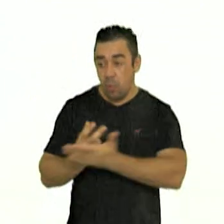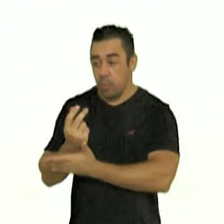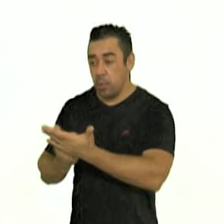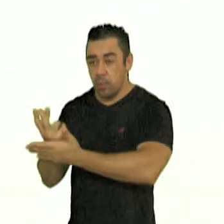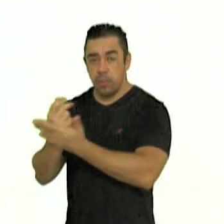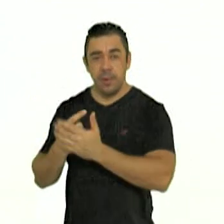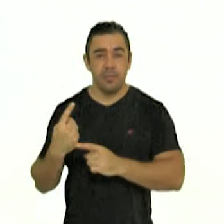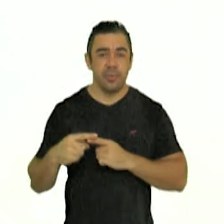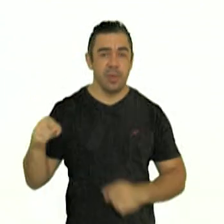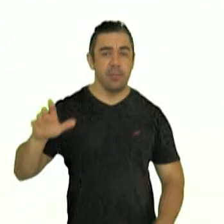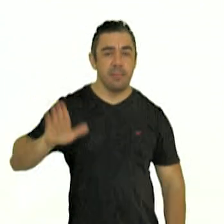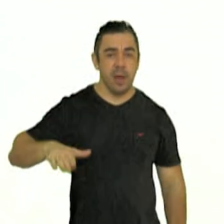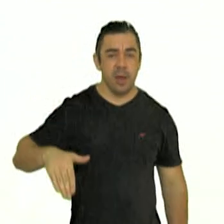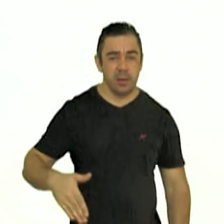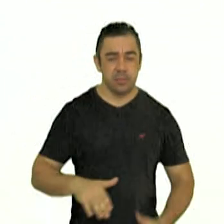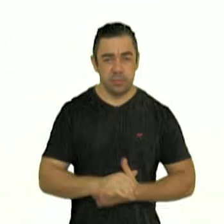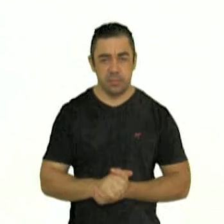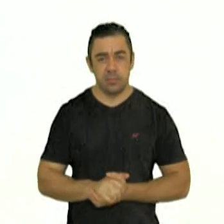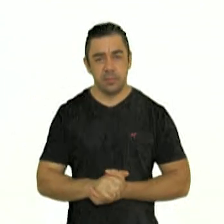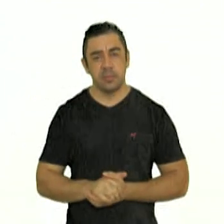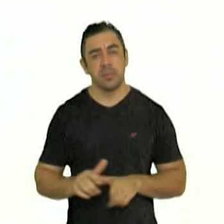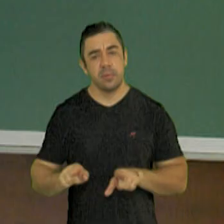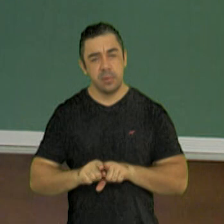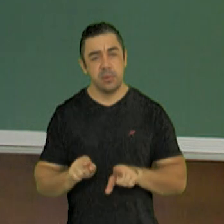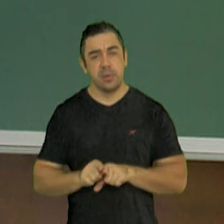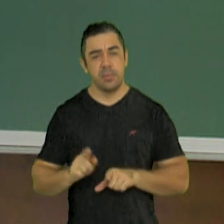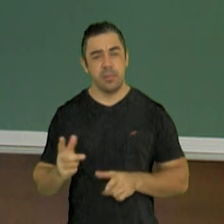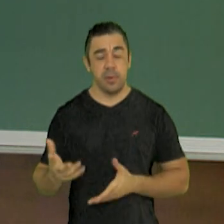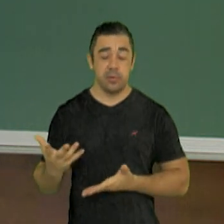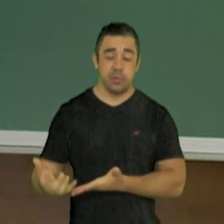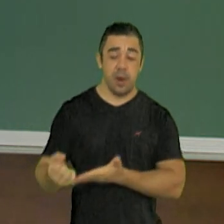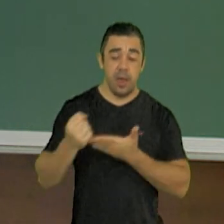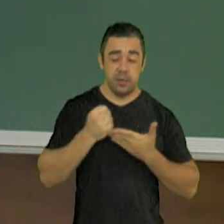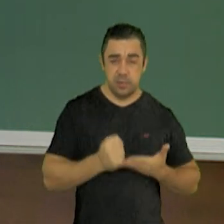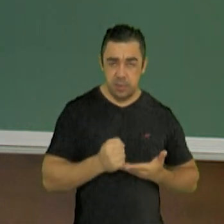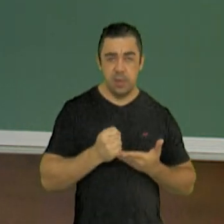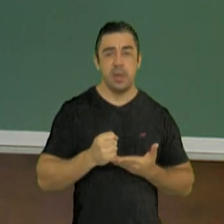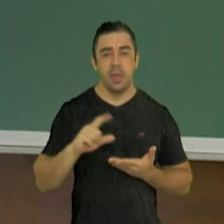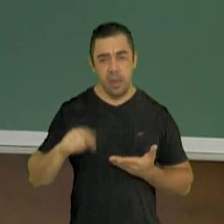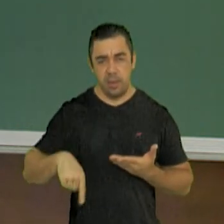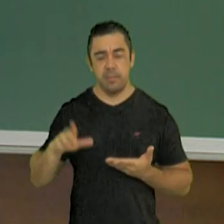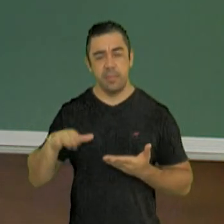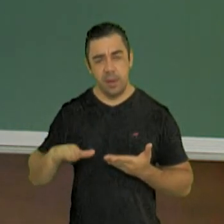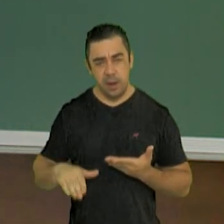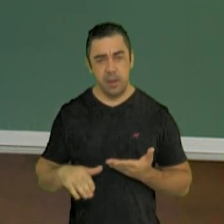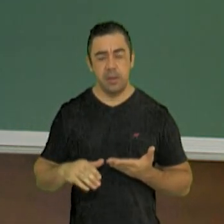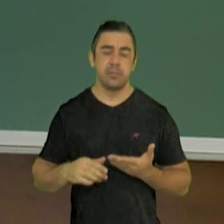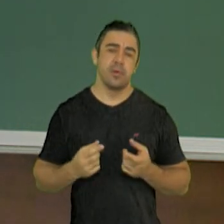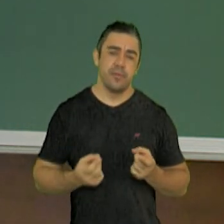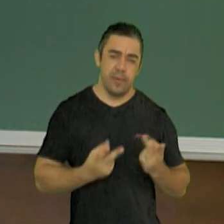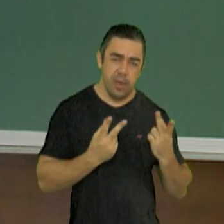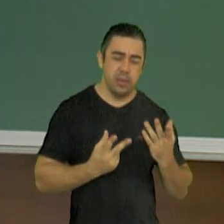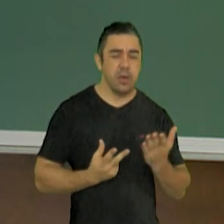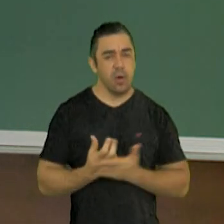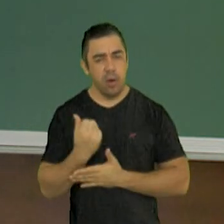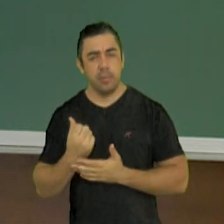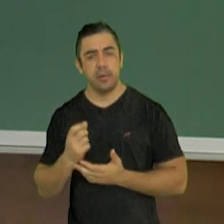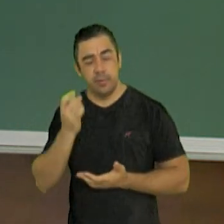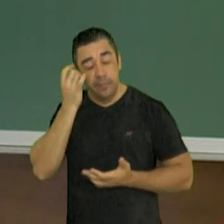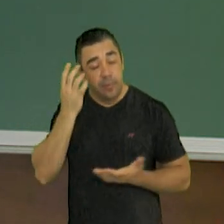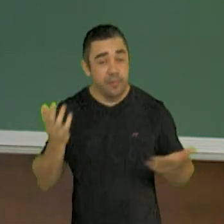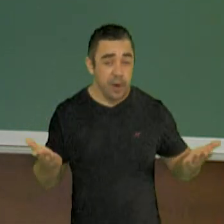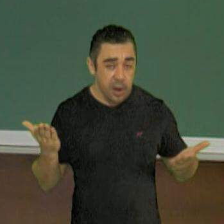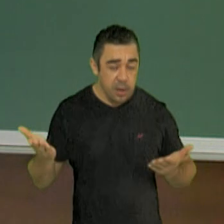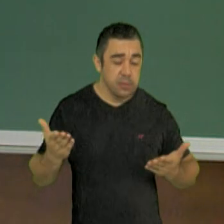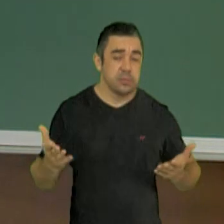eram baratos. E as tarifas alfandegárias para importação também eram baratas. Então, importação e exportação ficaram muito